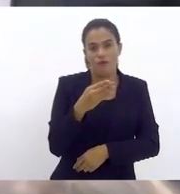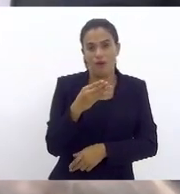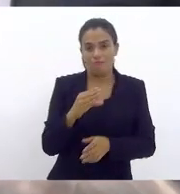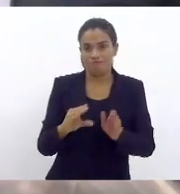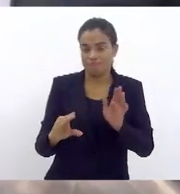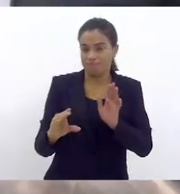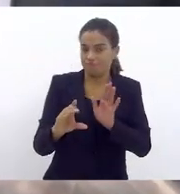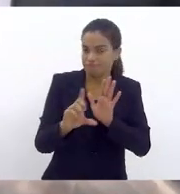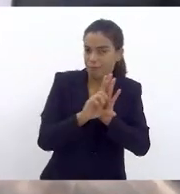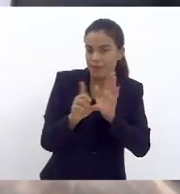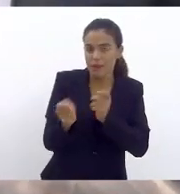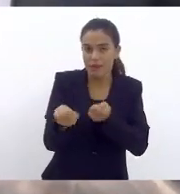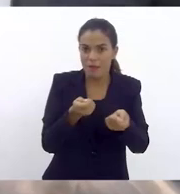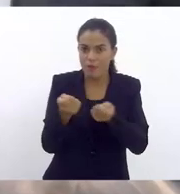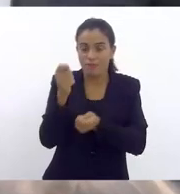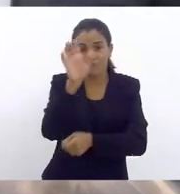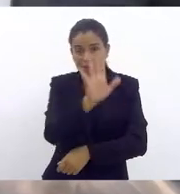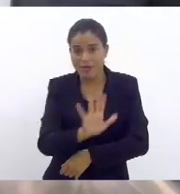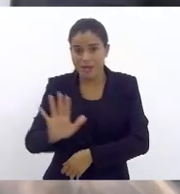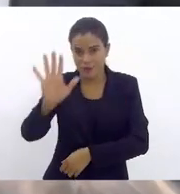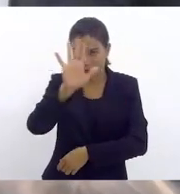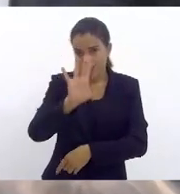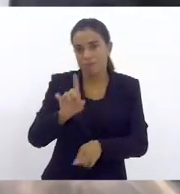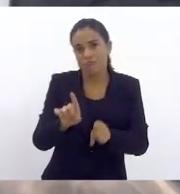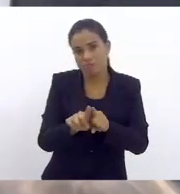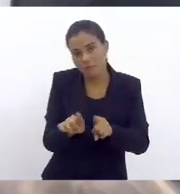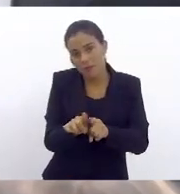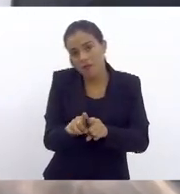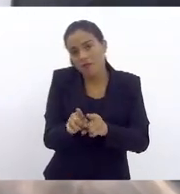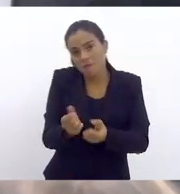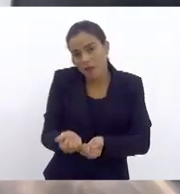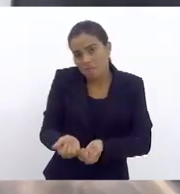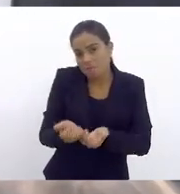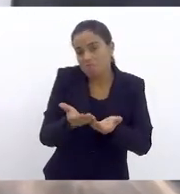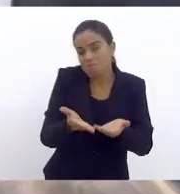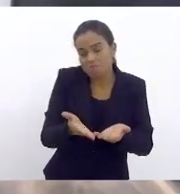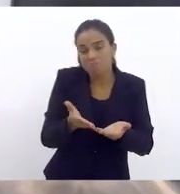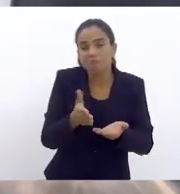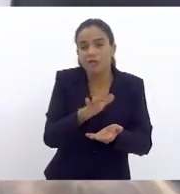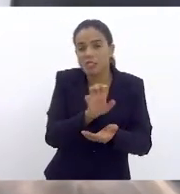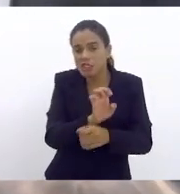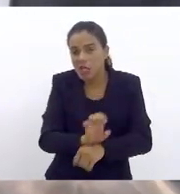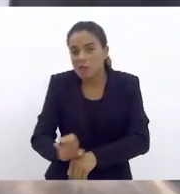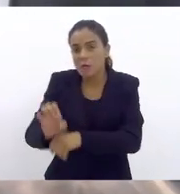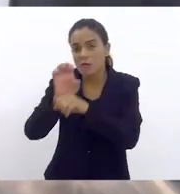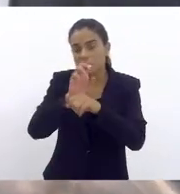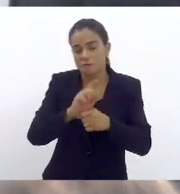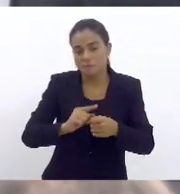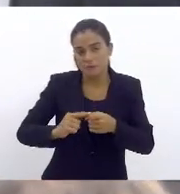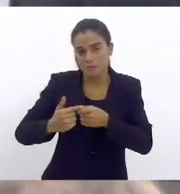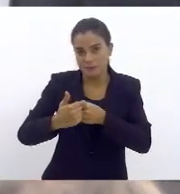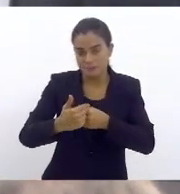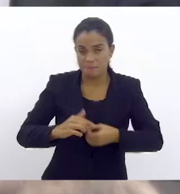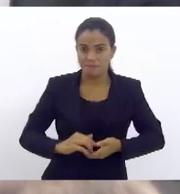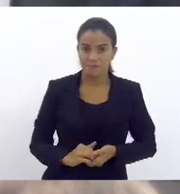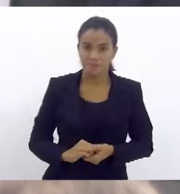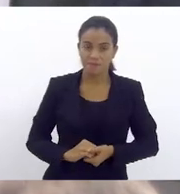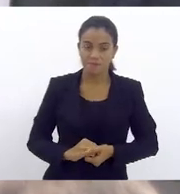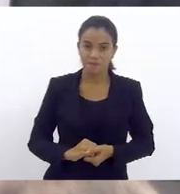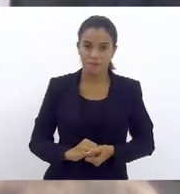do complexo econômico do teu a nível nacional e evidentemente isso vai se rebater nos níveis estaduais e municipais